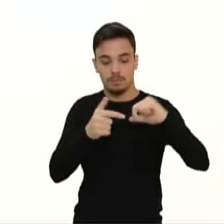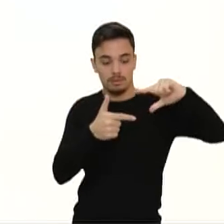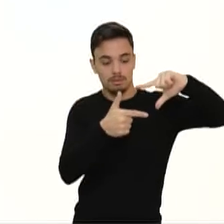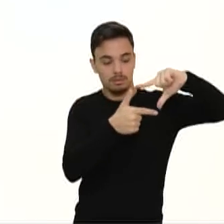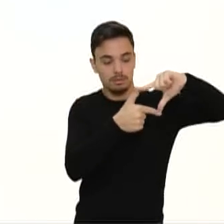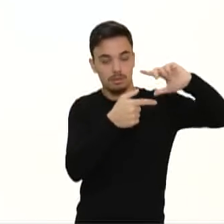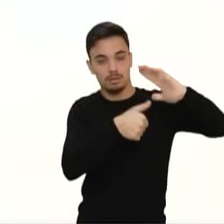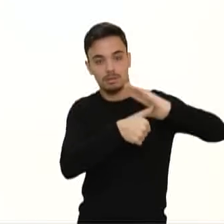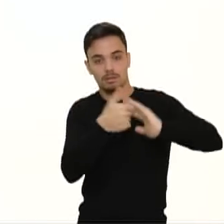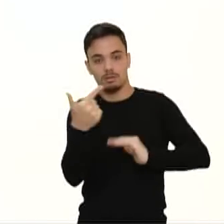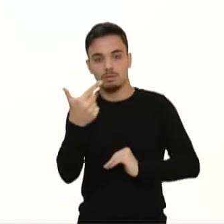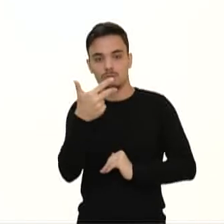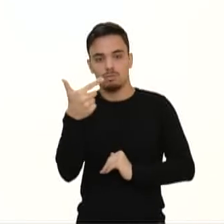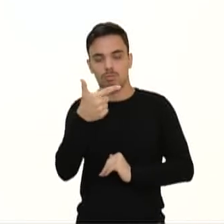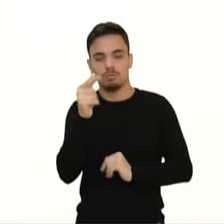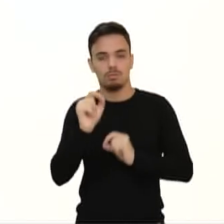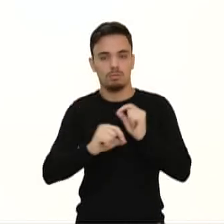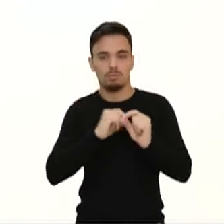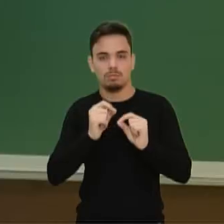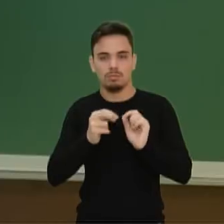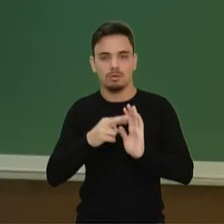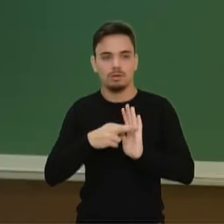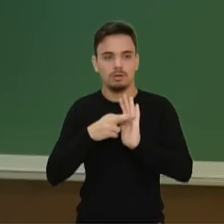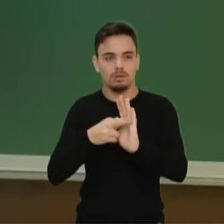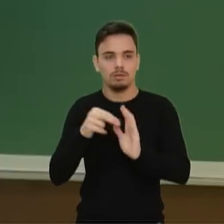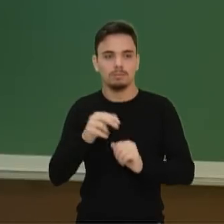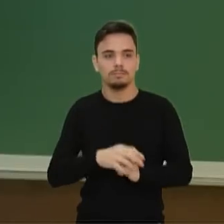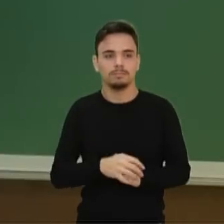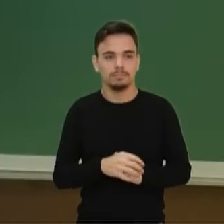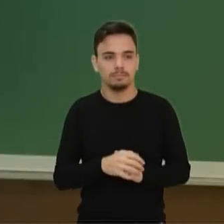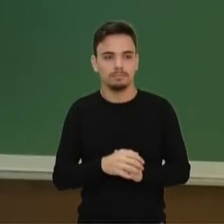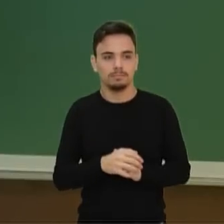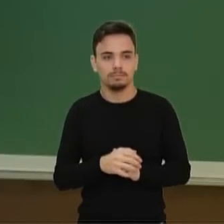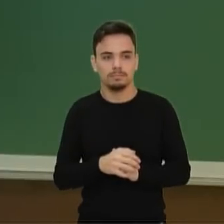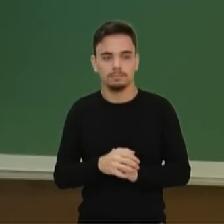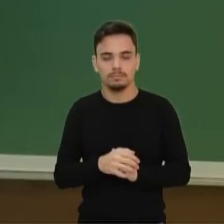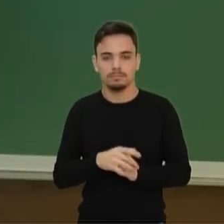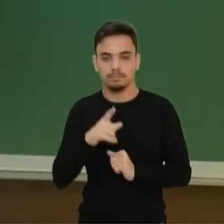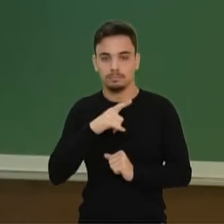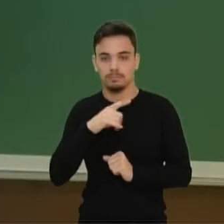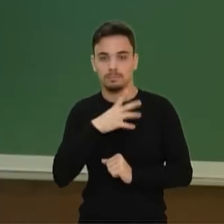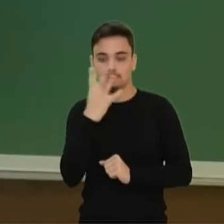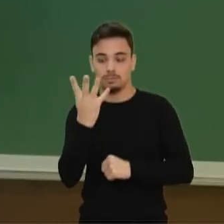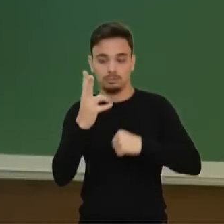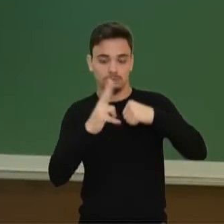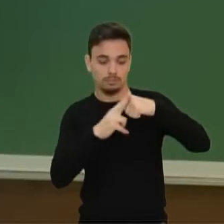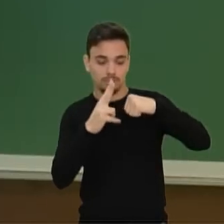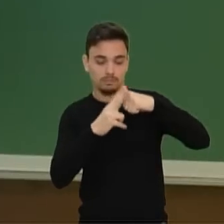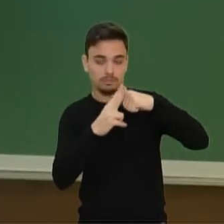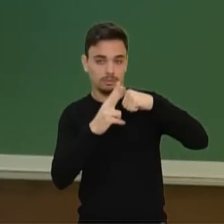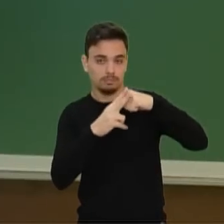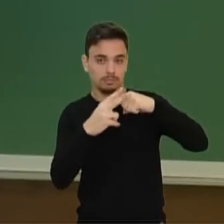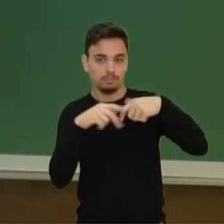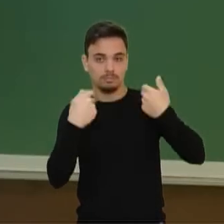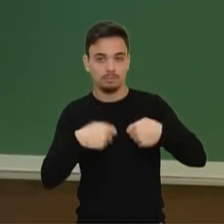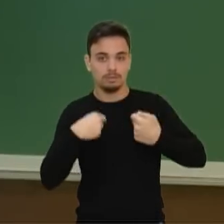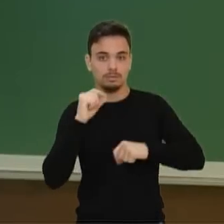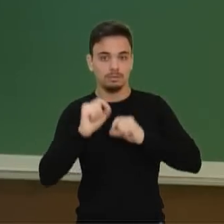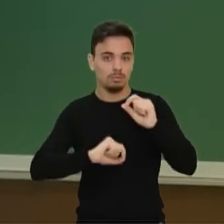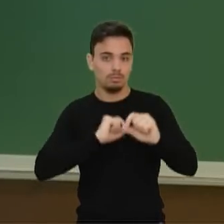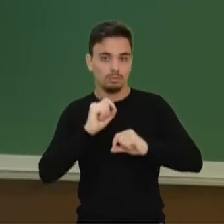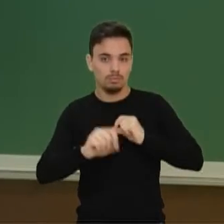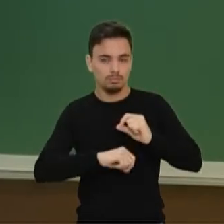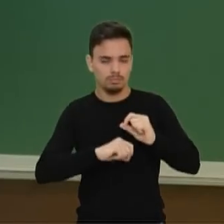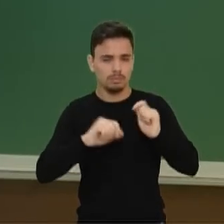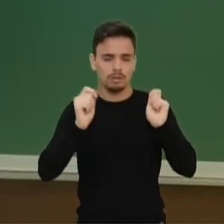e saltava, né? Então, veja ali, nós temos 4 verbos ali que vocês têm que ter, né,